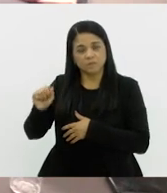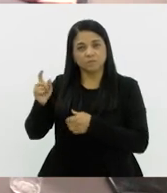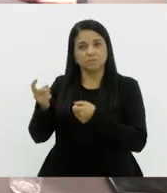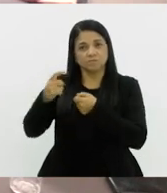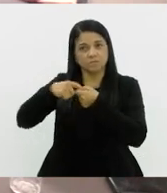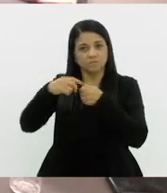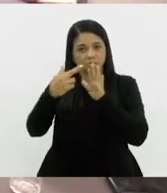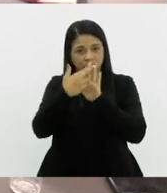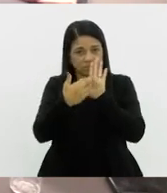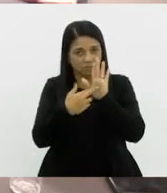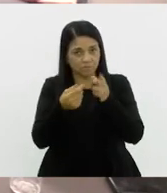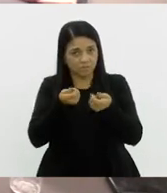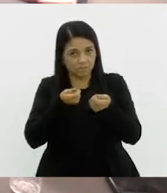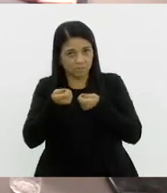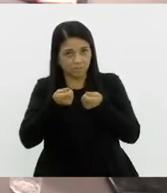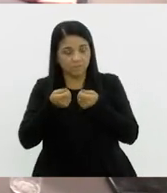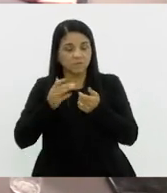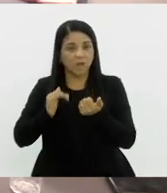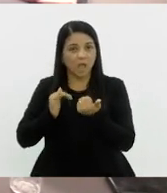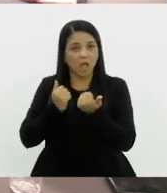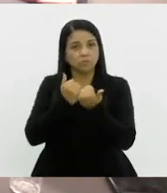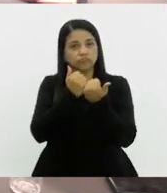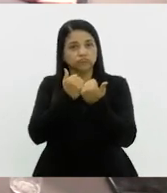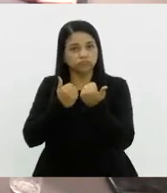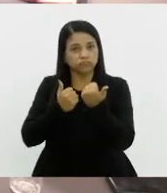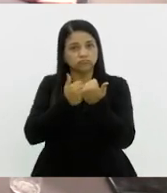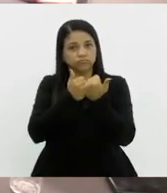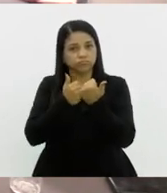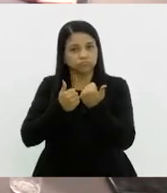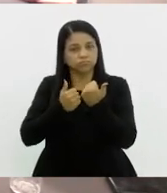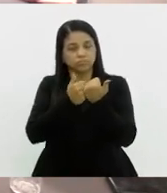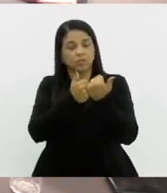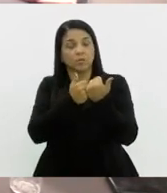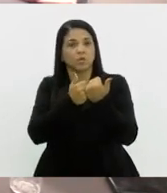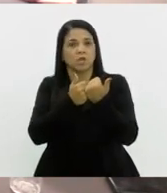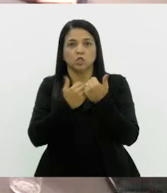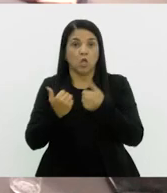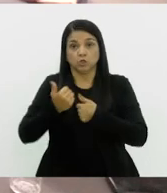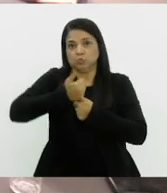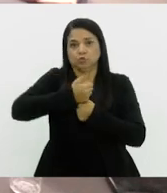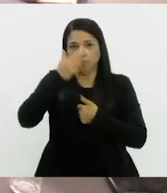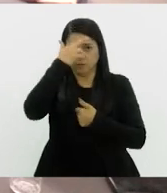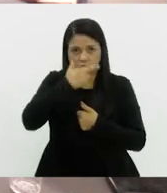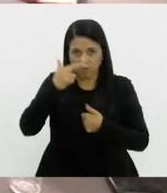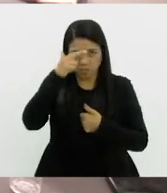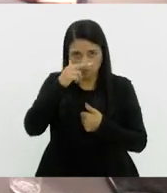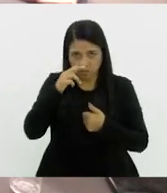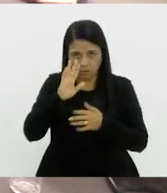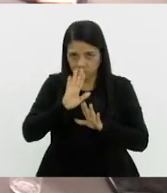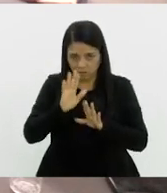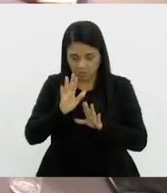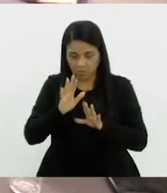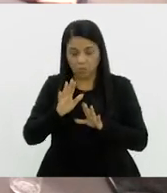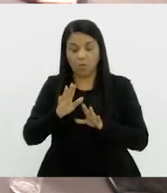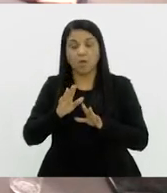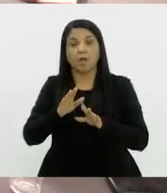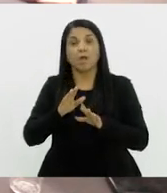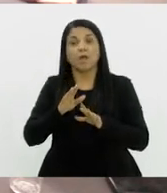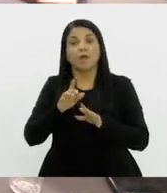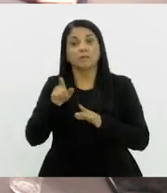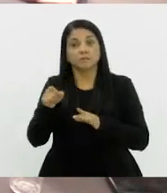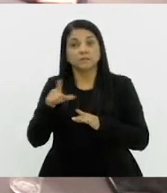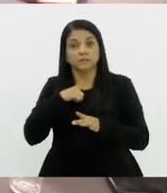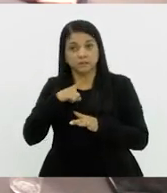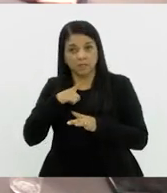uma autorregulamentação, um autocontrole que auxilia, não que substitua, né? A fiscalização dos órgãos públicos nunca vai ser substituída. Uau. Mas, na medida em que